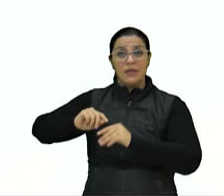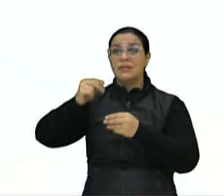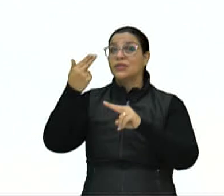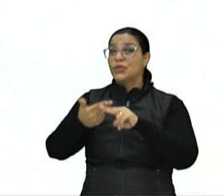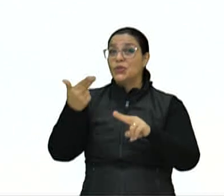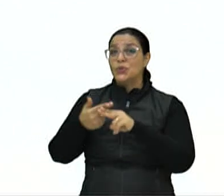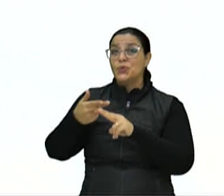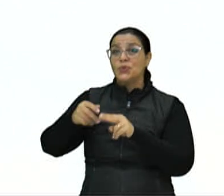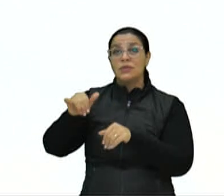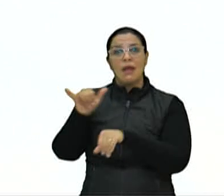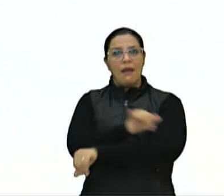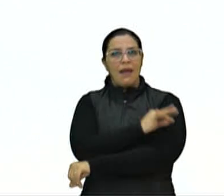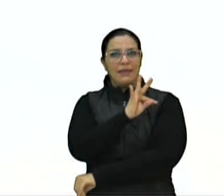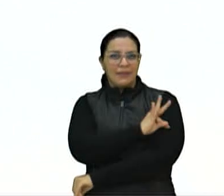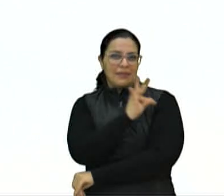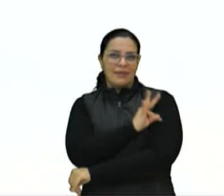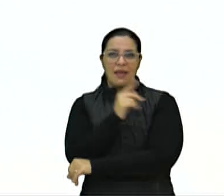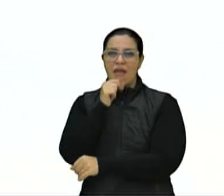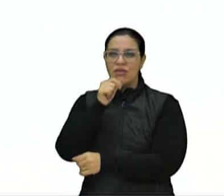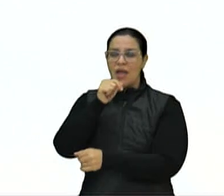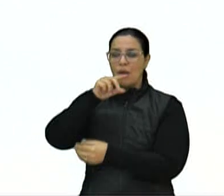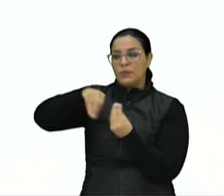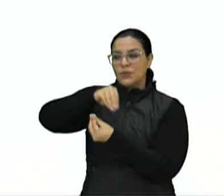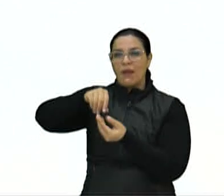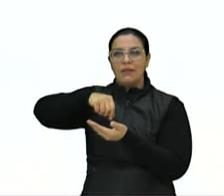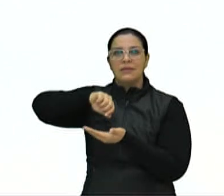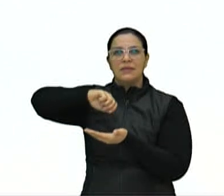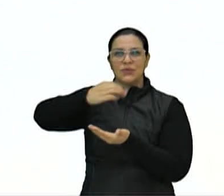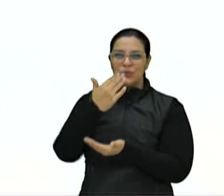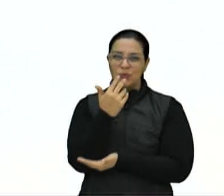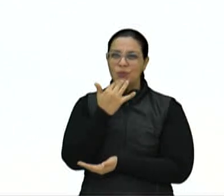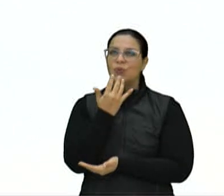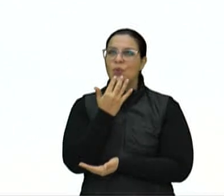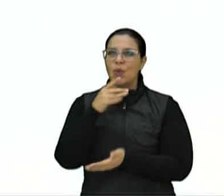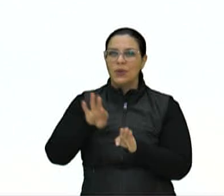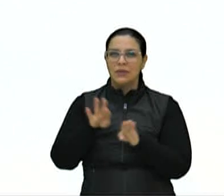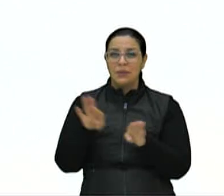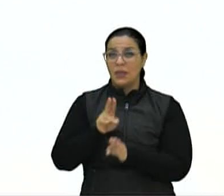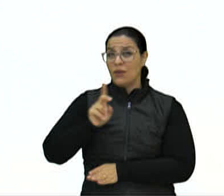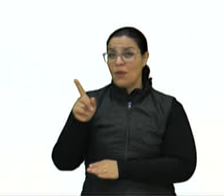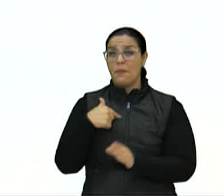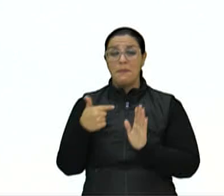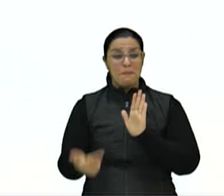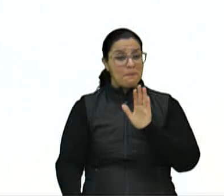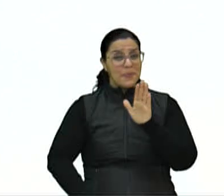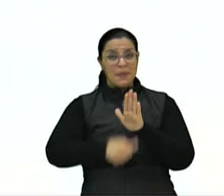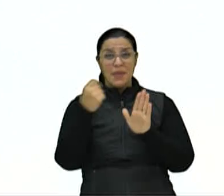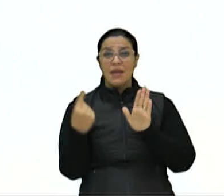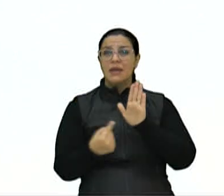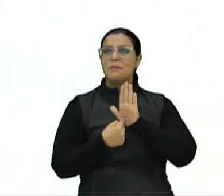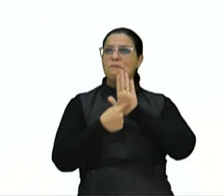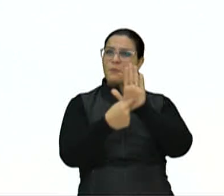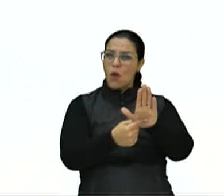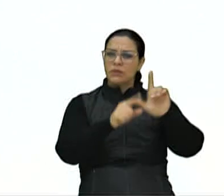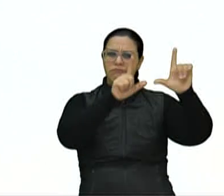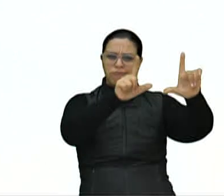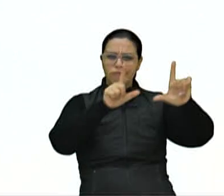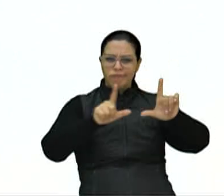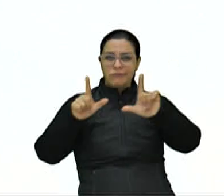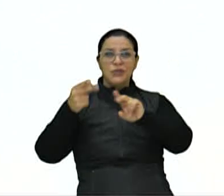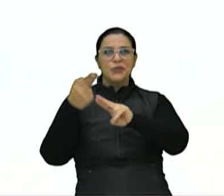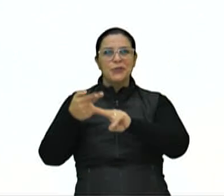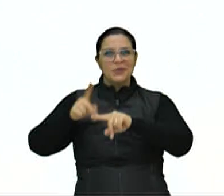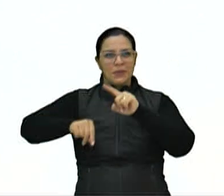seguinte realizou-se a primeira exposição especificamente de aquarelas. Na verdade, os artistas que trabalhavam